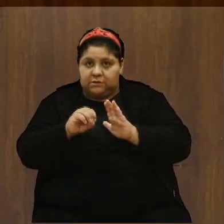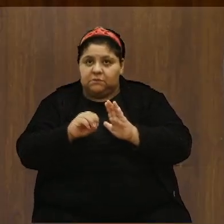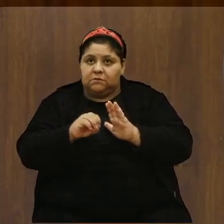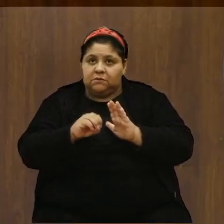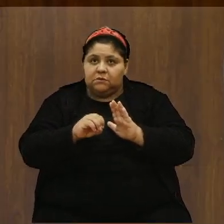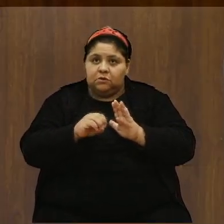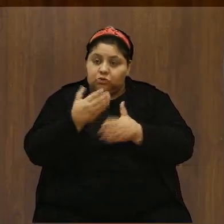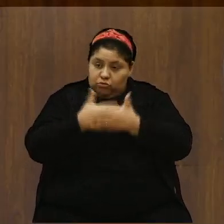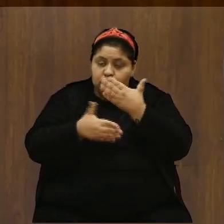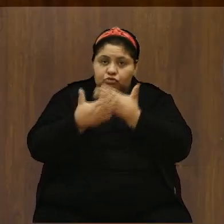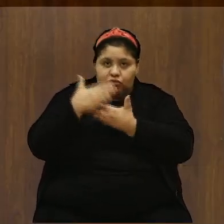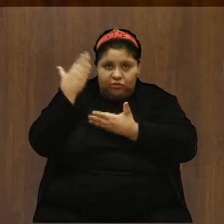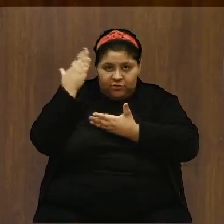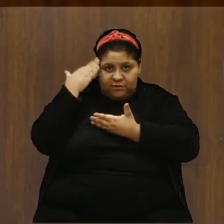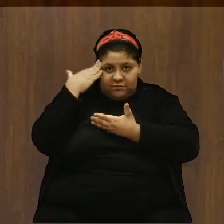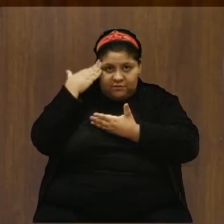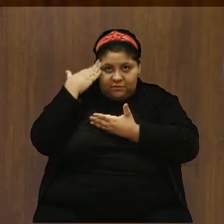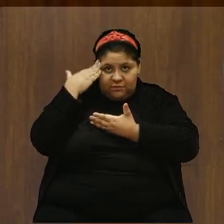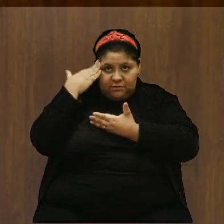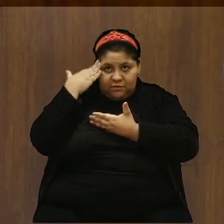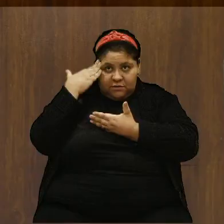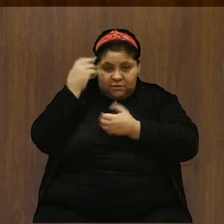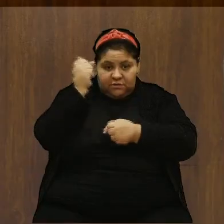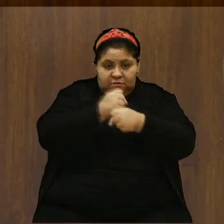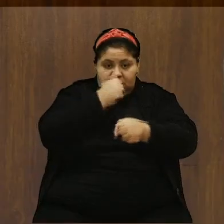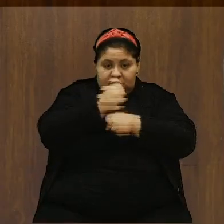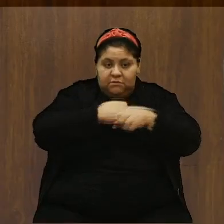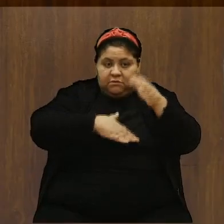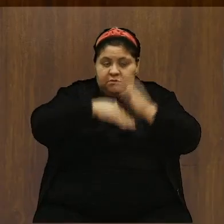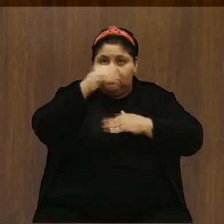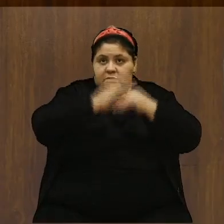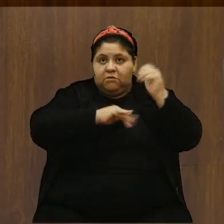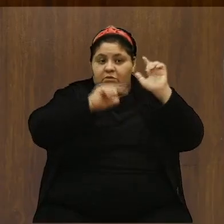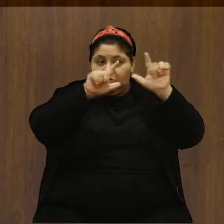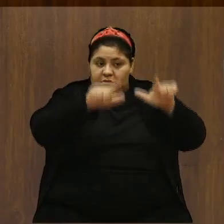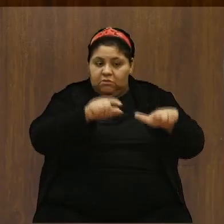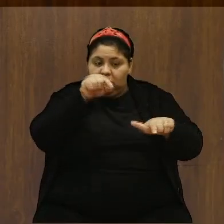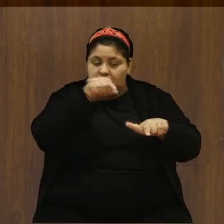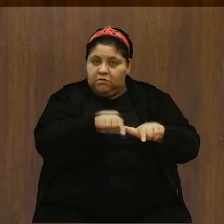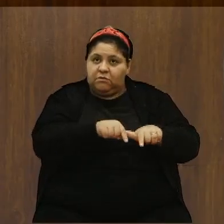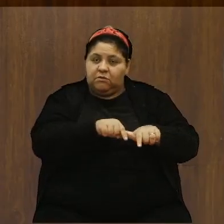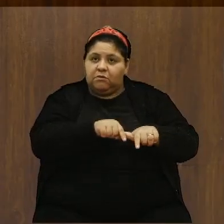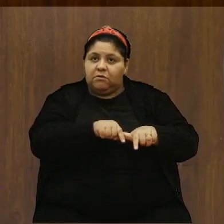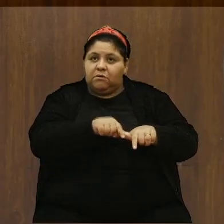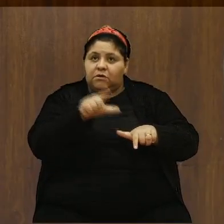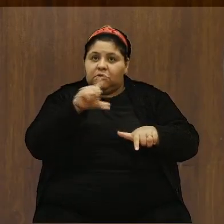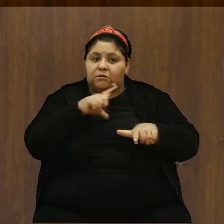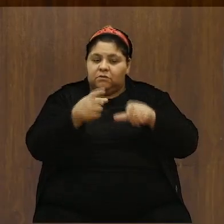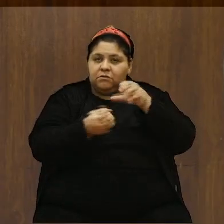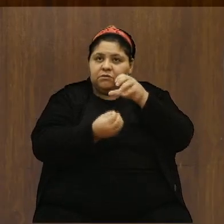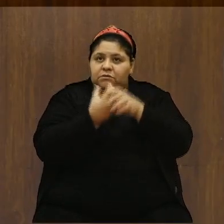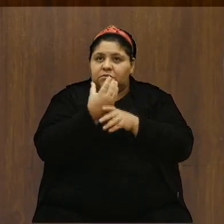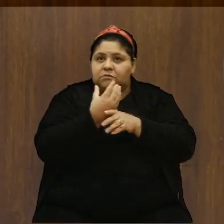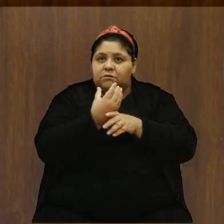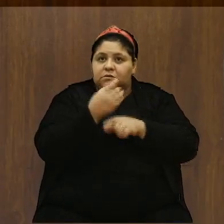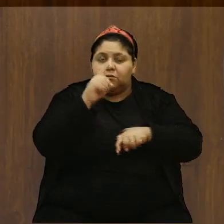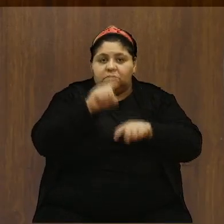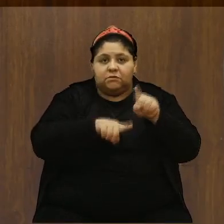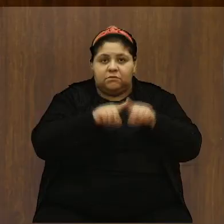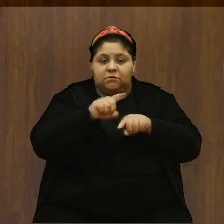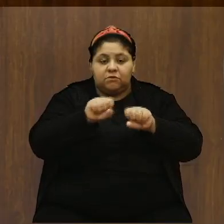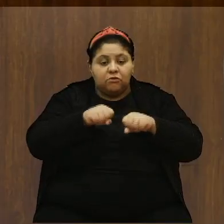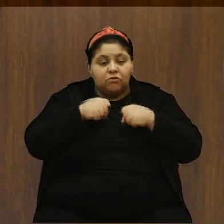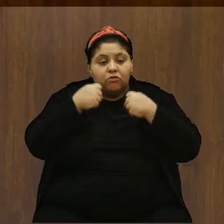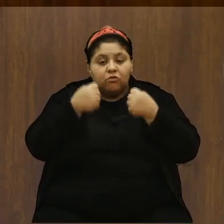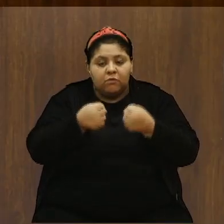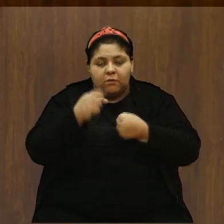todos sabiam da impossibilidade da construção no local de uma indústria. E aqueles que haviam instalado uma atividade com potencial